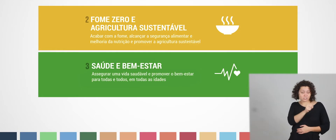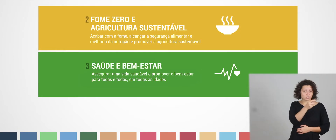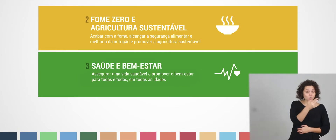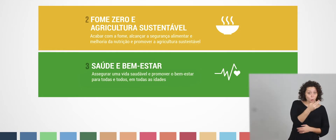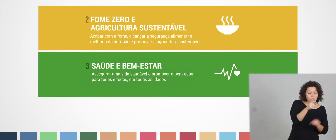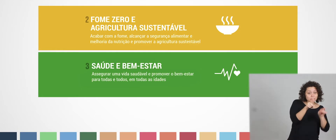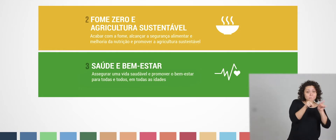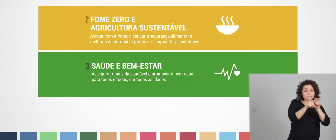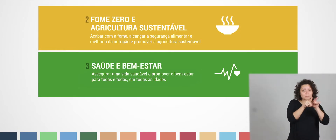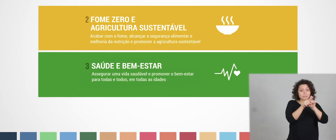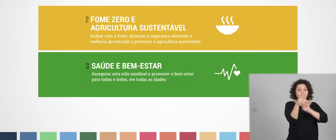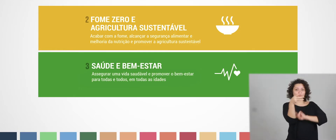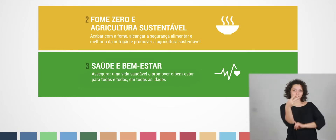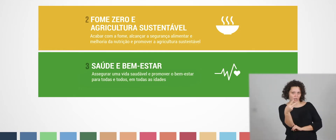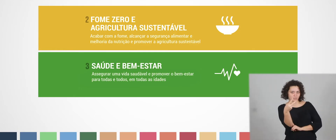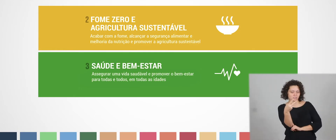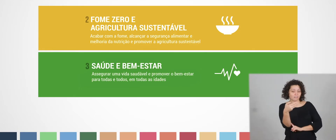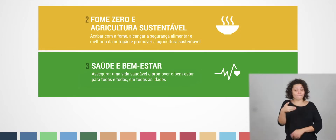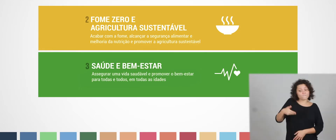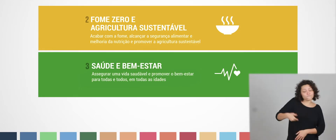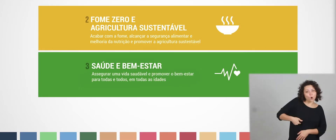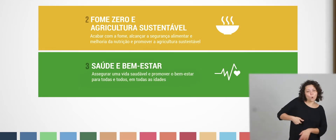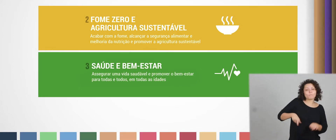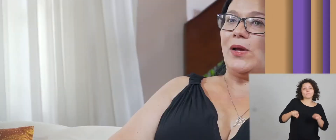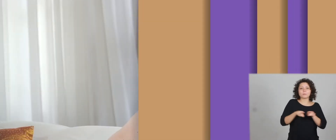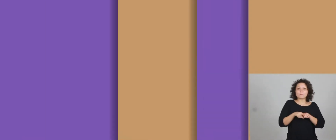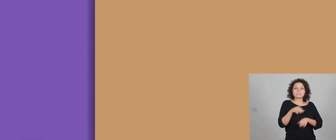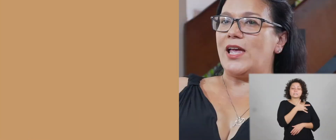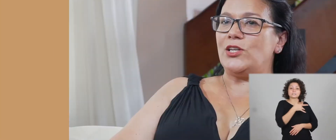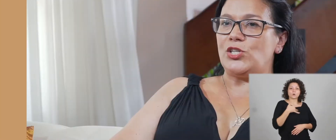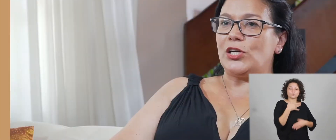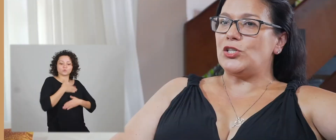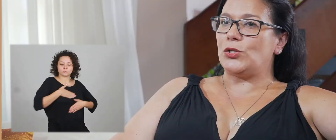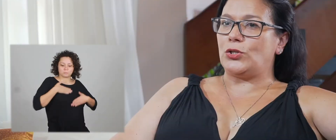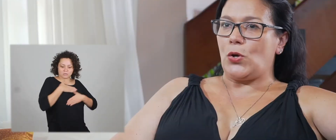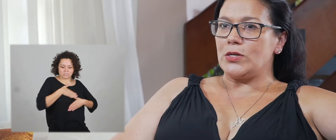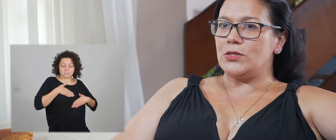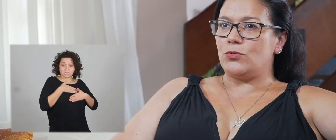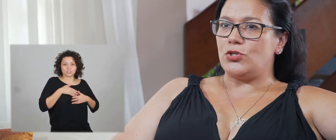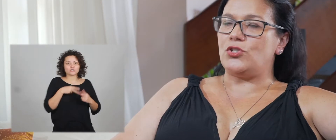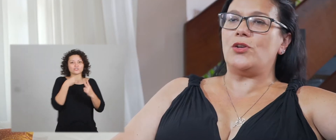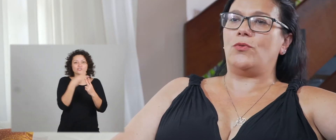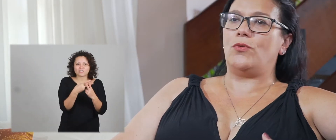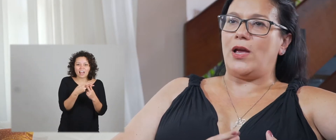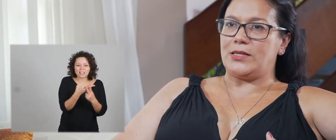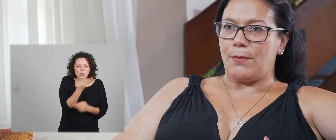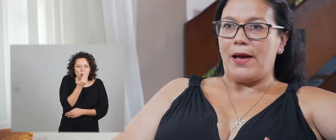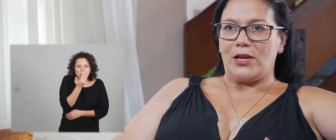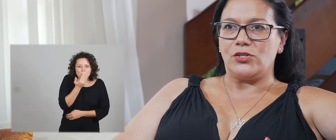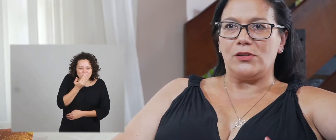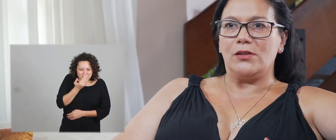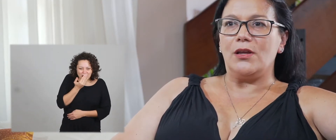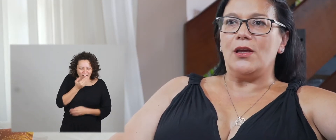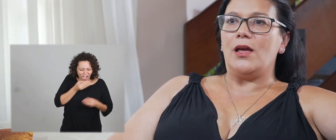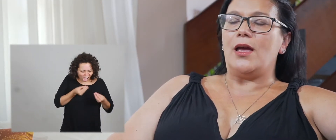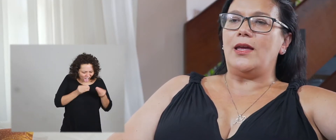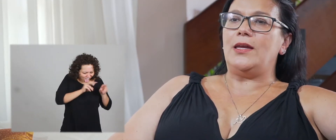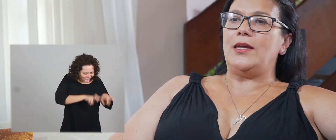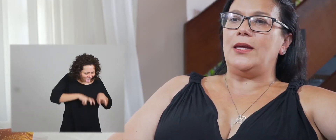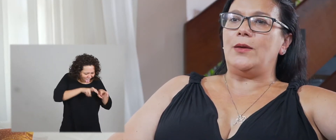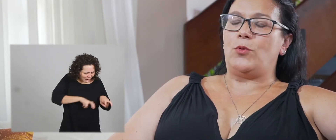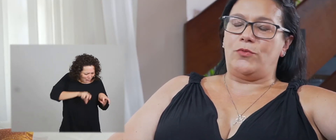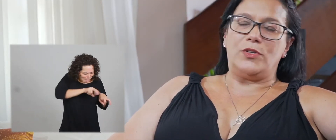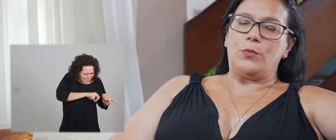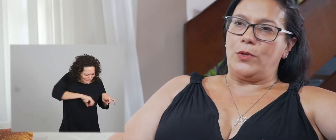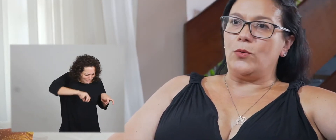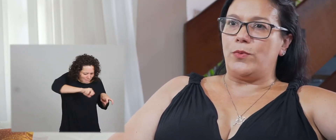né, e a questão da saúde e do bem-estar. Então essa hashtag Chega de Agrotóxicos gerou essa página,